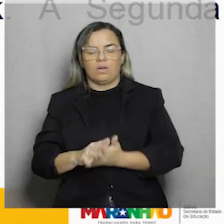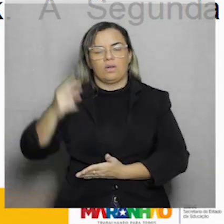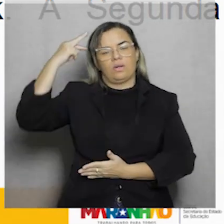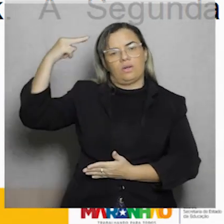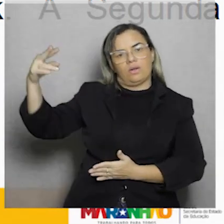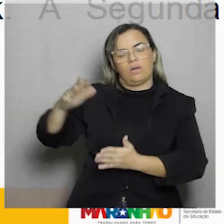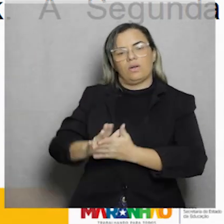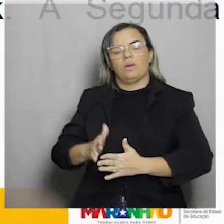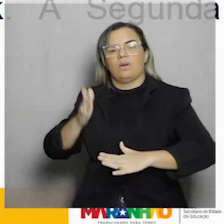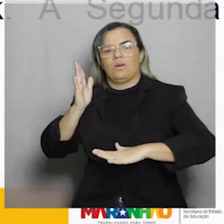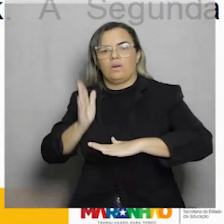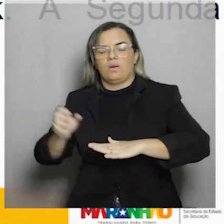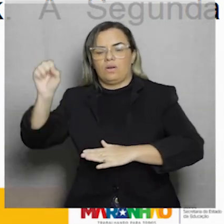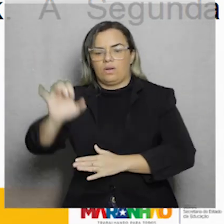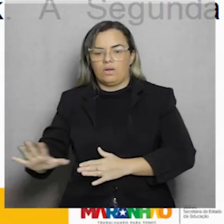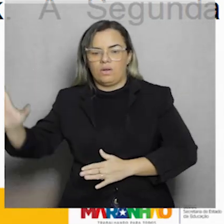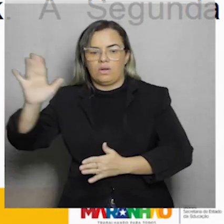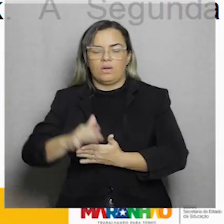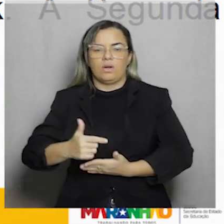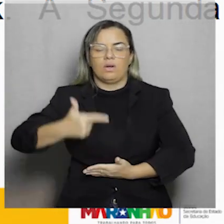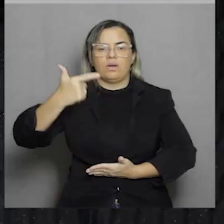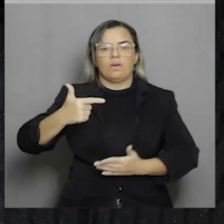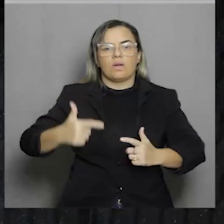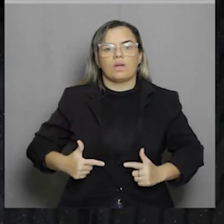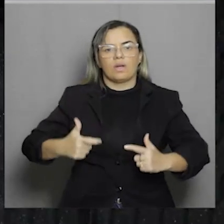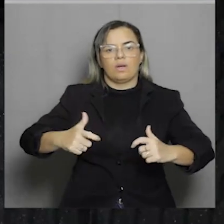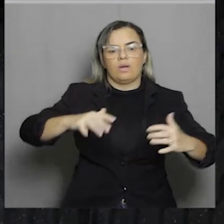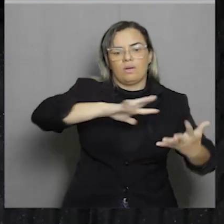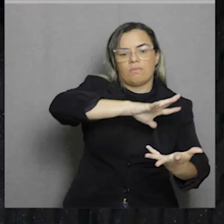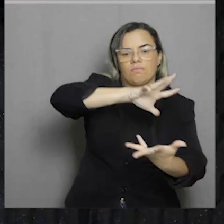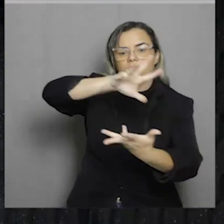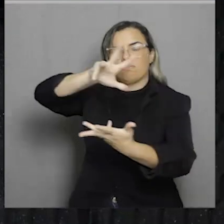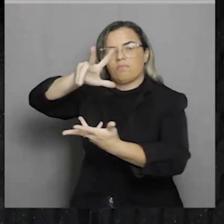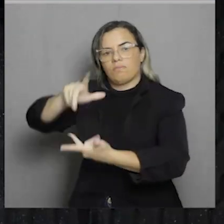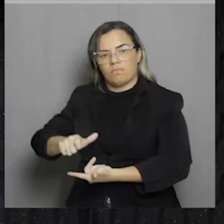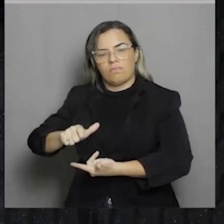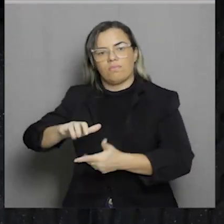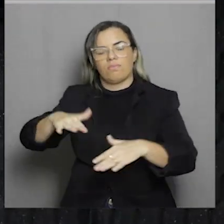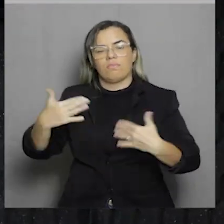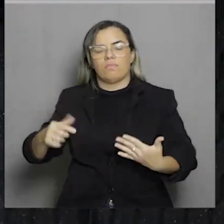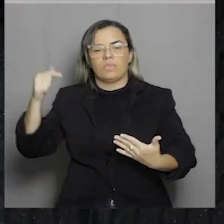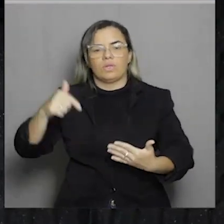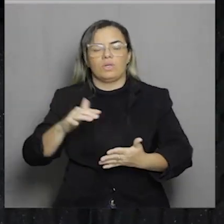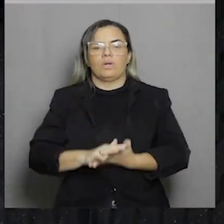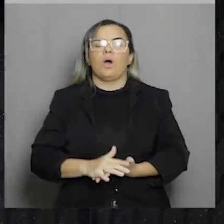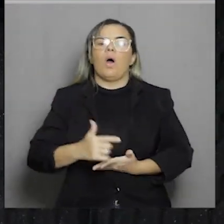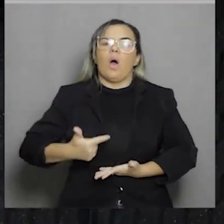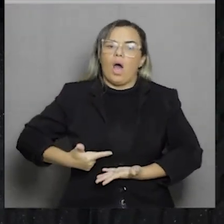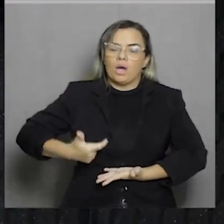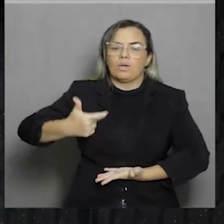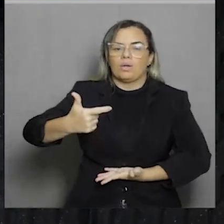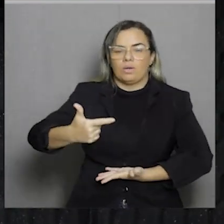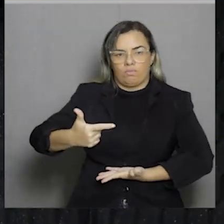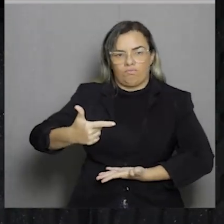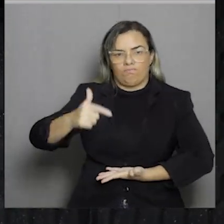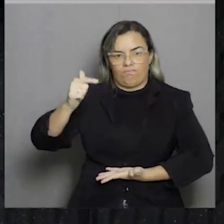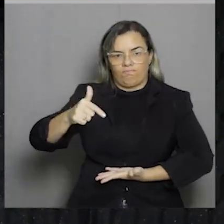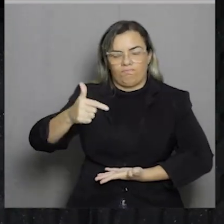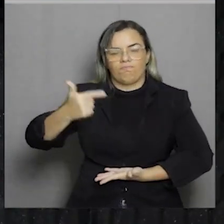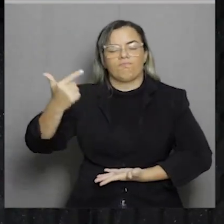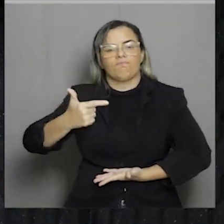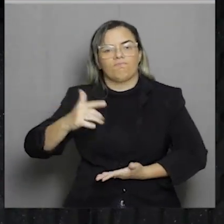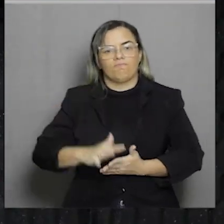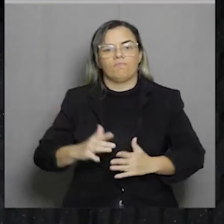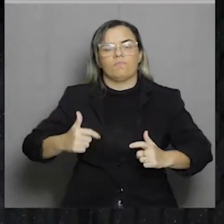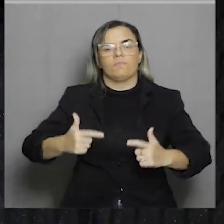europeia, que foi a Segunda Guerra Mundial. A Segunda Guerra Mundial, que todos nós sabemos que foi